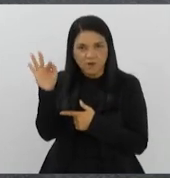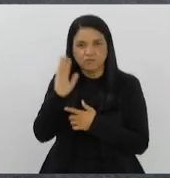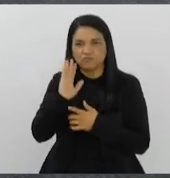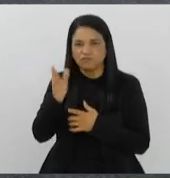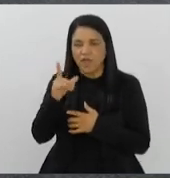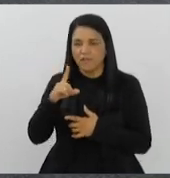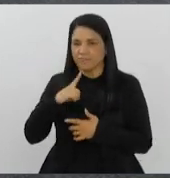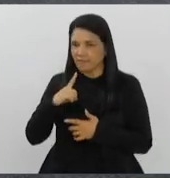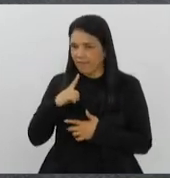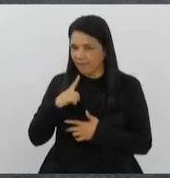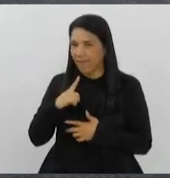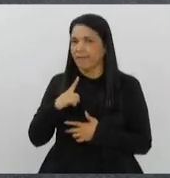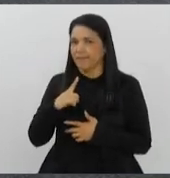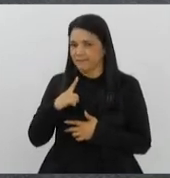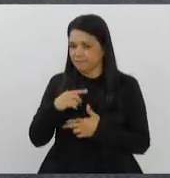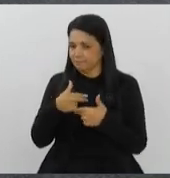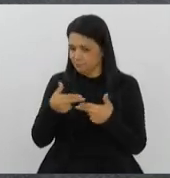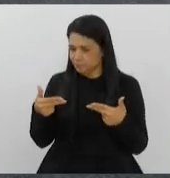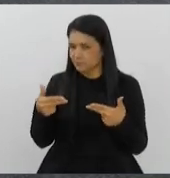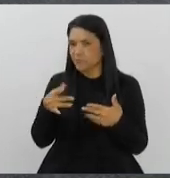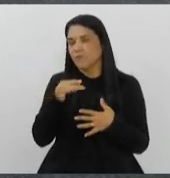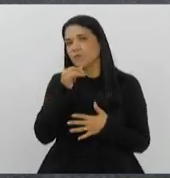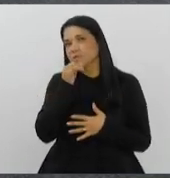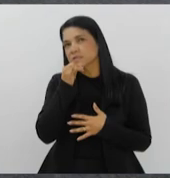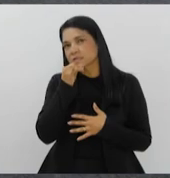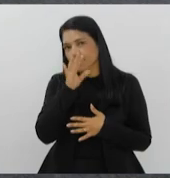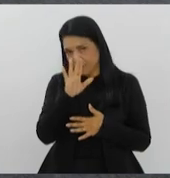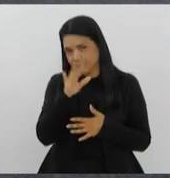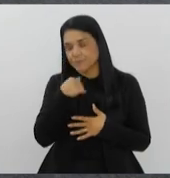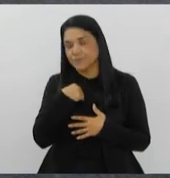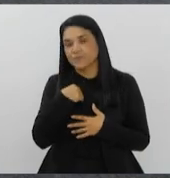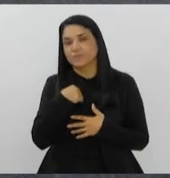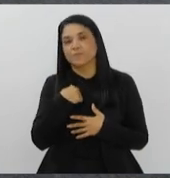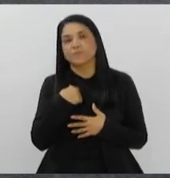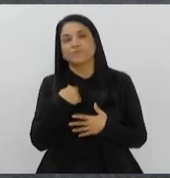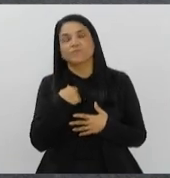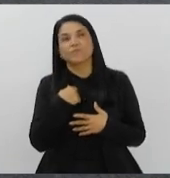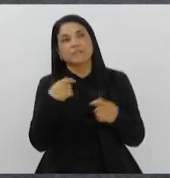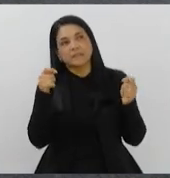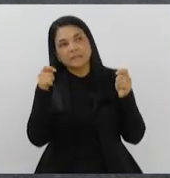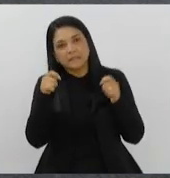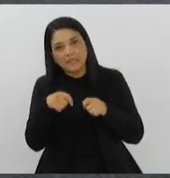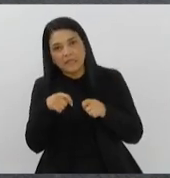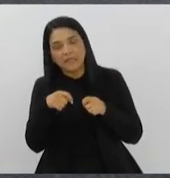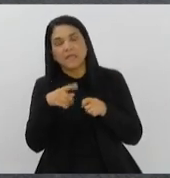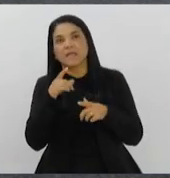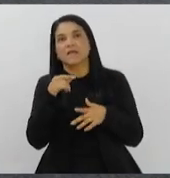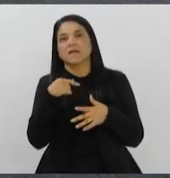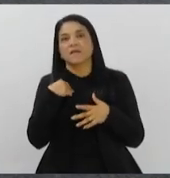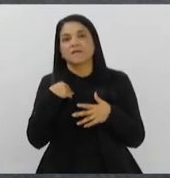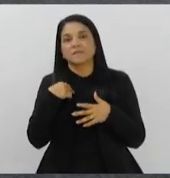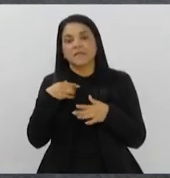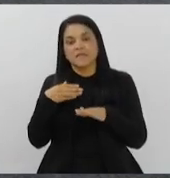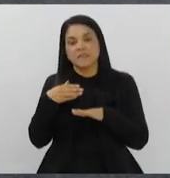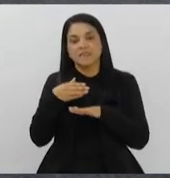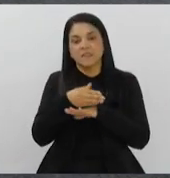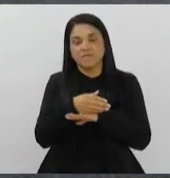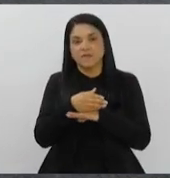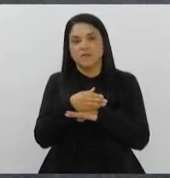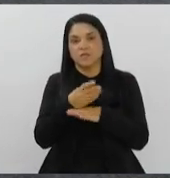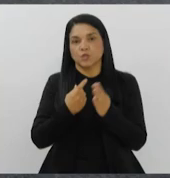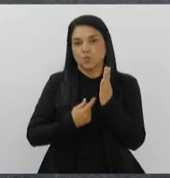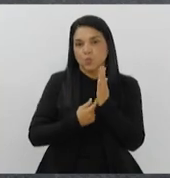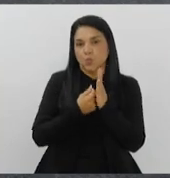há muito tempo. Vou citar aqui a possibilidade da gente interferir no orçamento